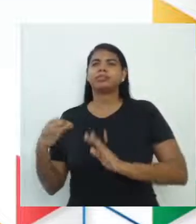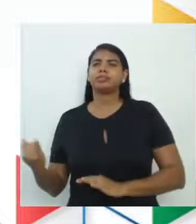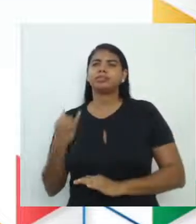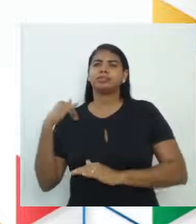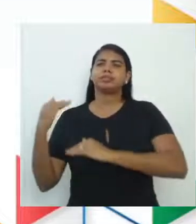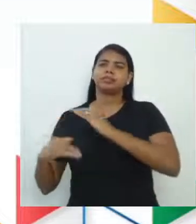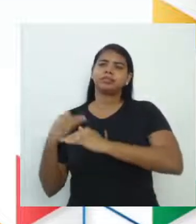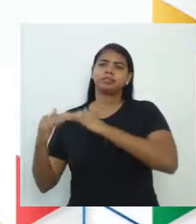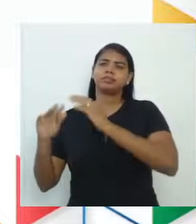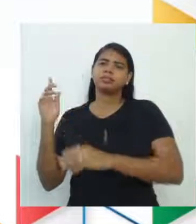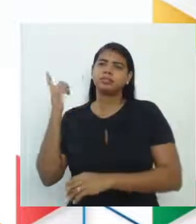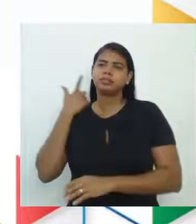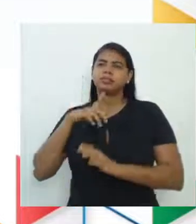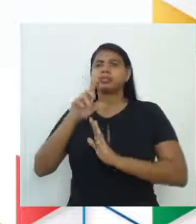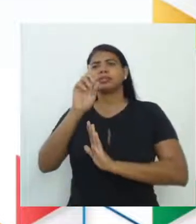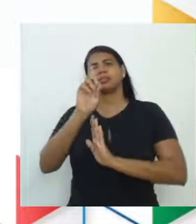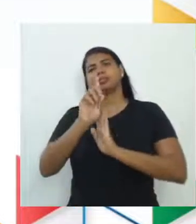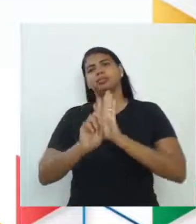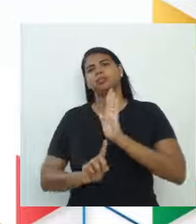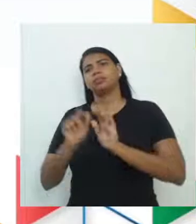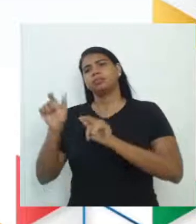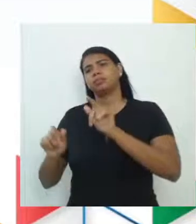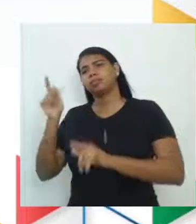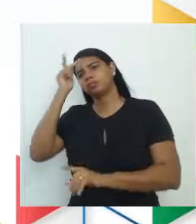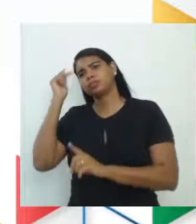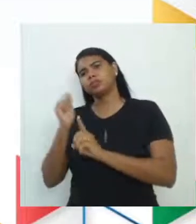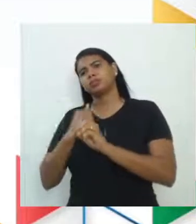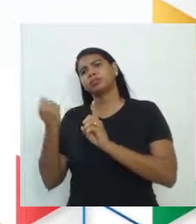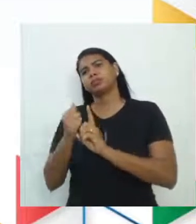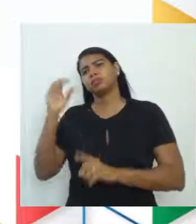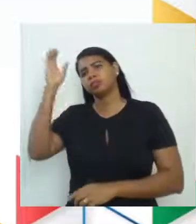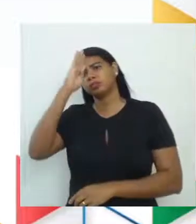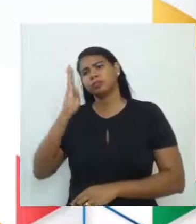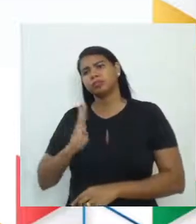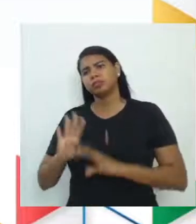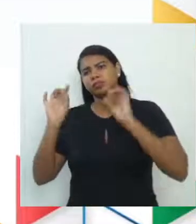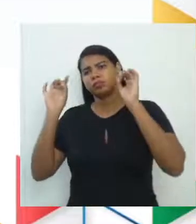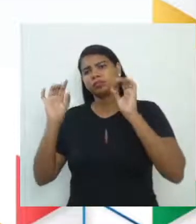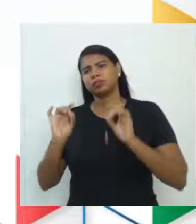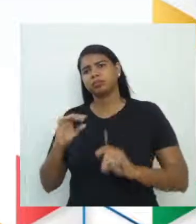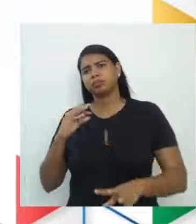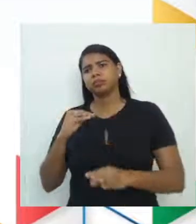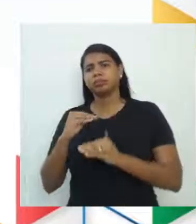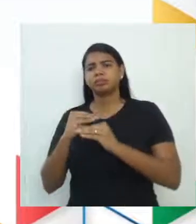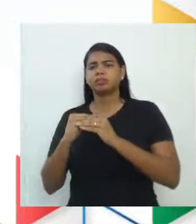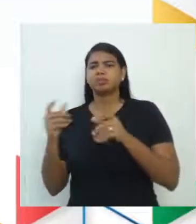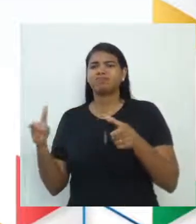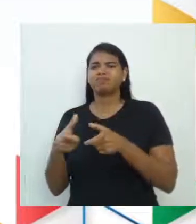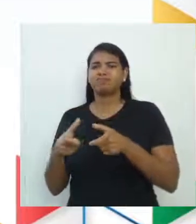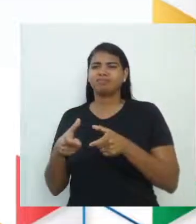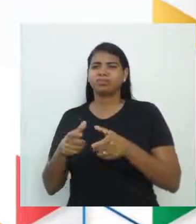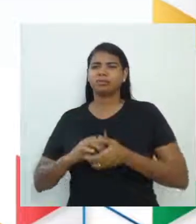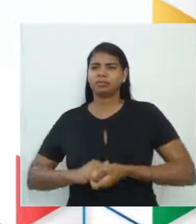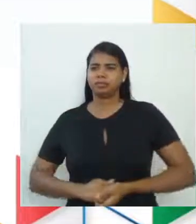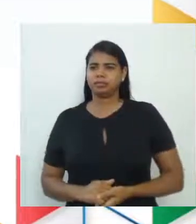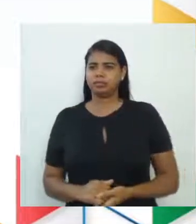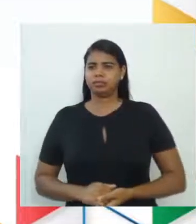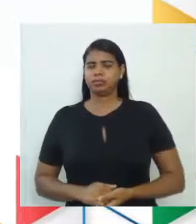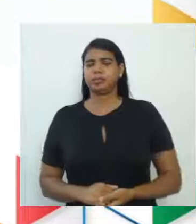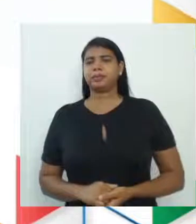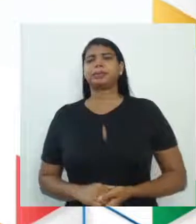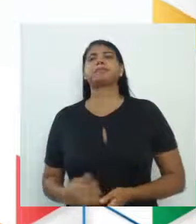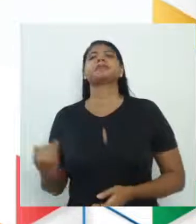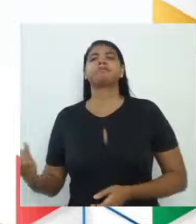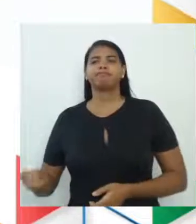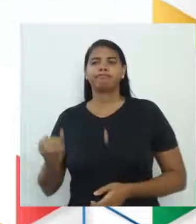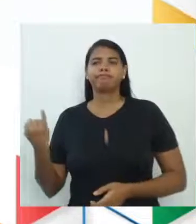na garantia dos direitos, né, das pessoas brasileiras, em especial as chamadas minorias. Então é muito